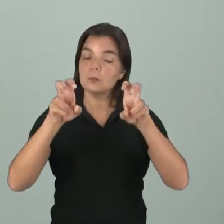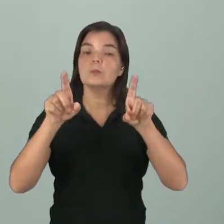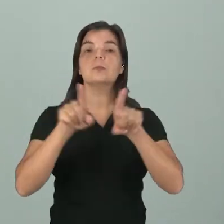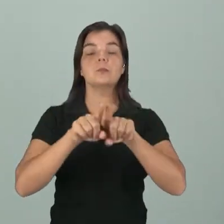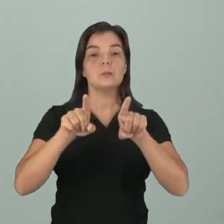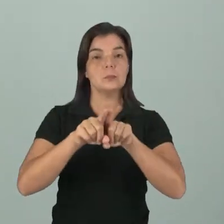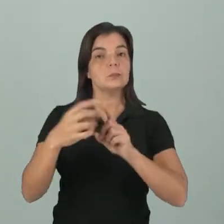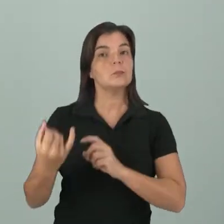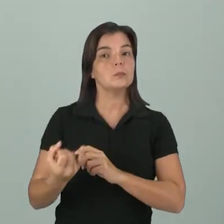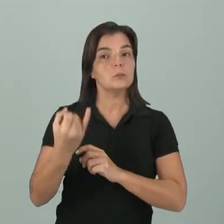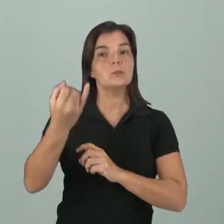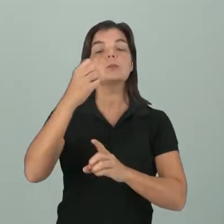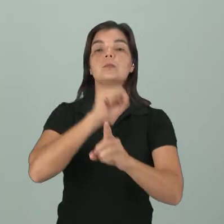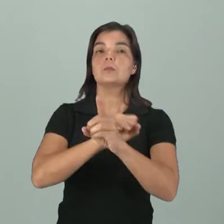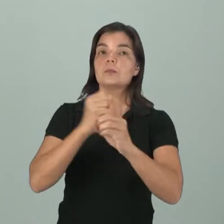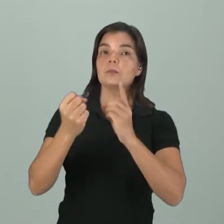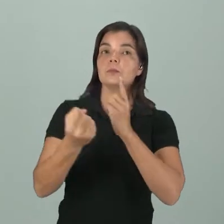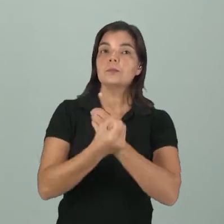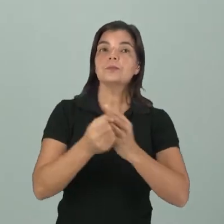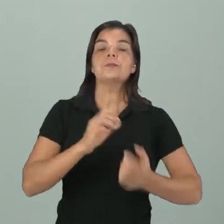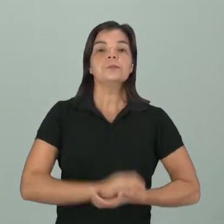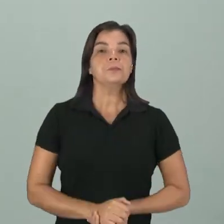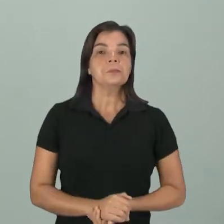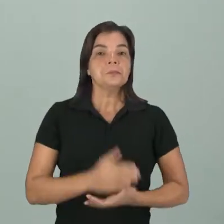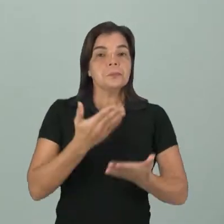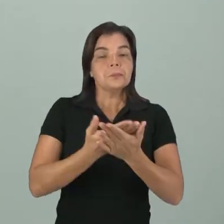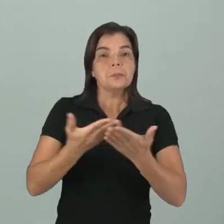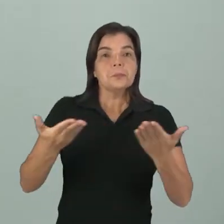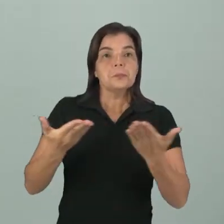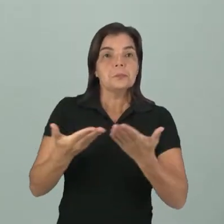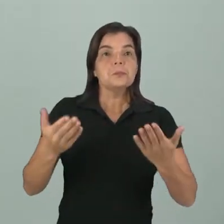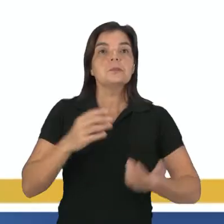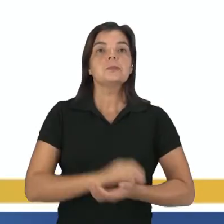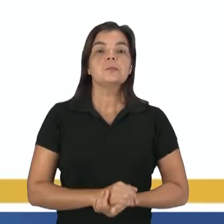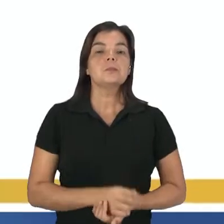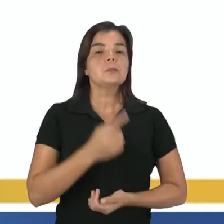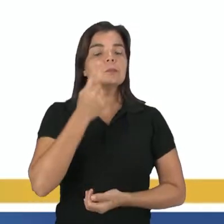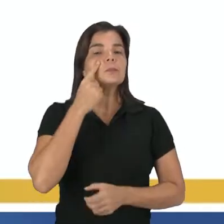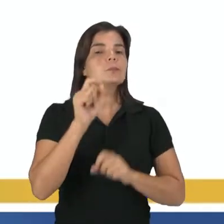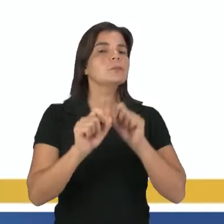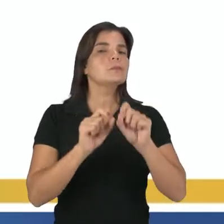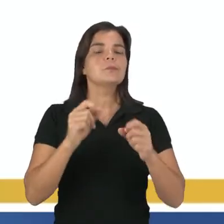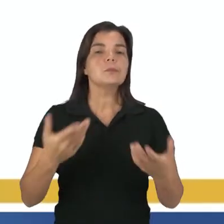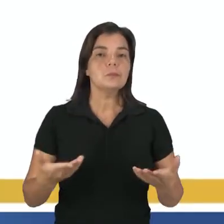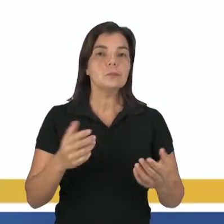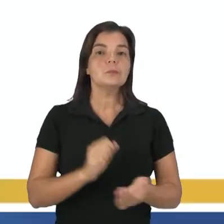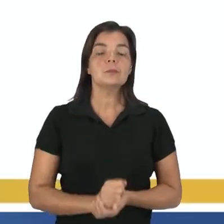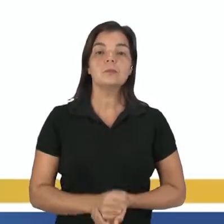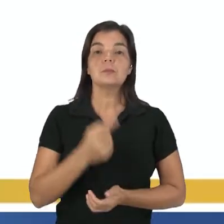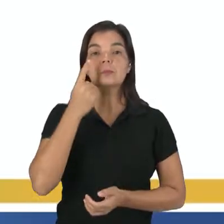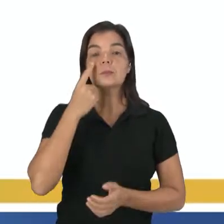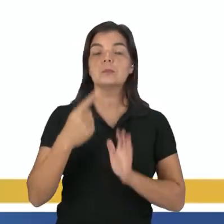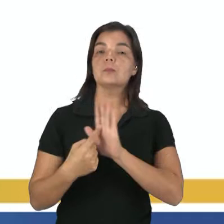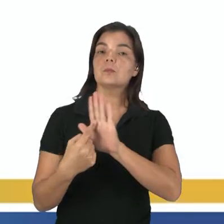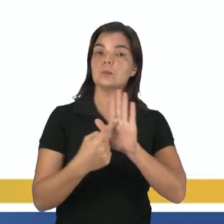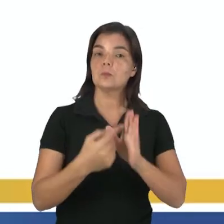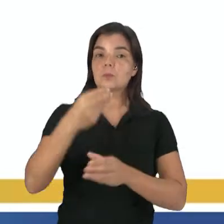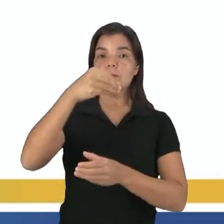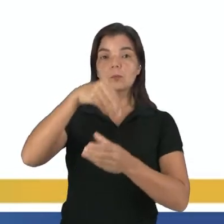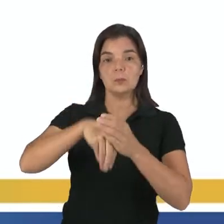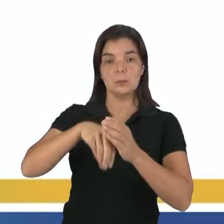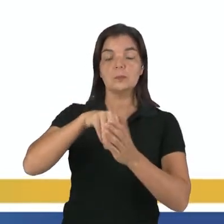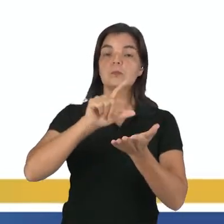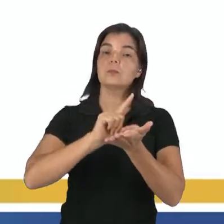de relevância social. Vamos lá, na aula de hoje, o que nós vamos fazer? Vamos identificar dentro